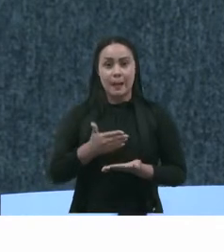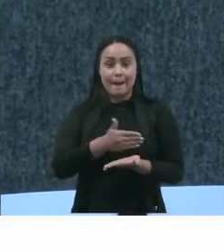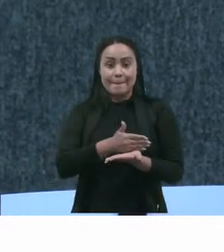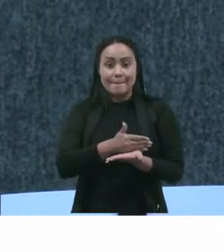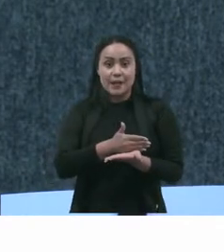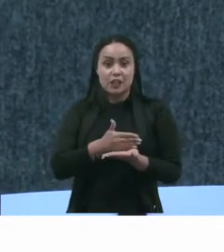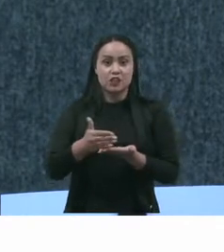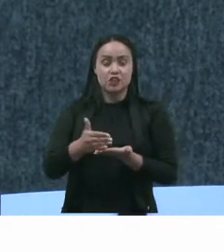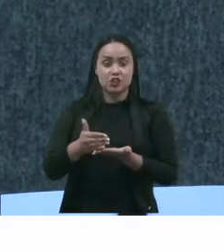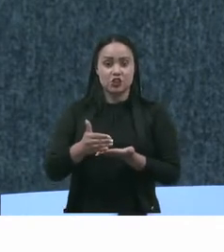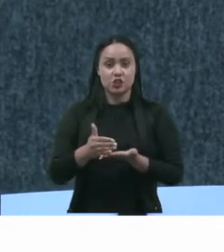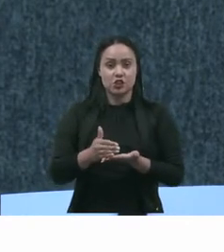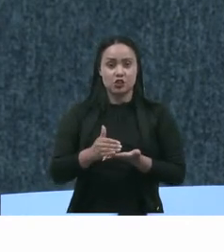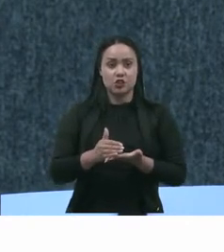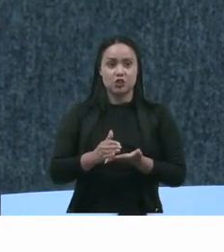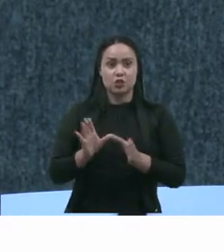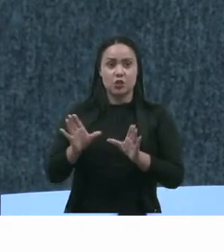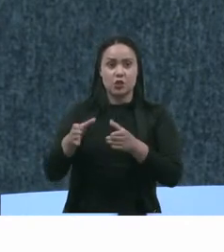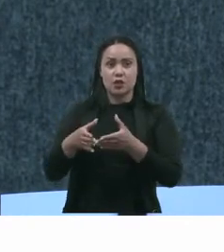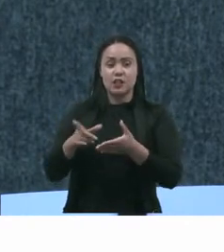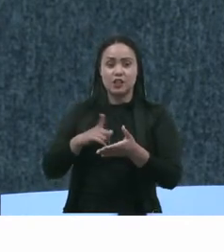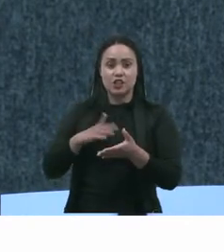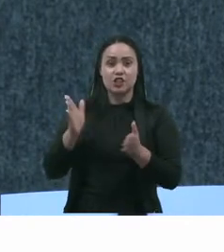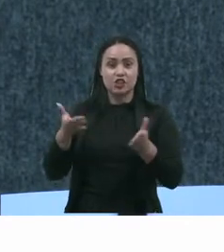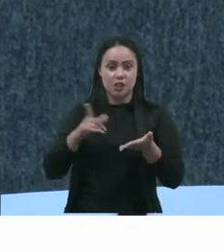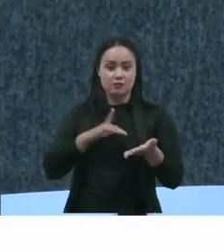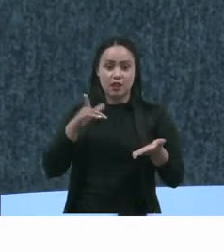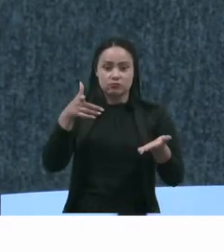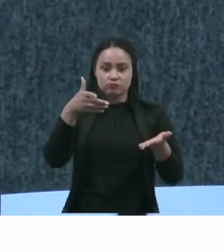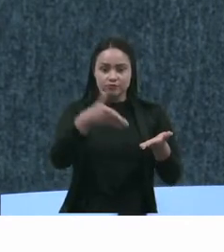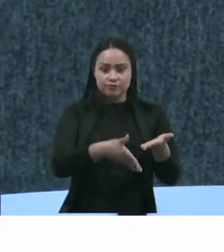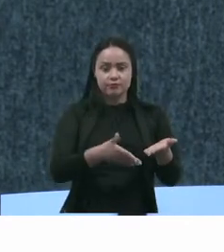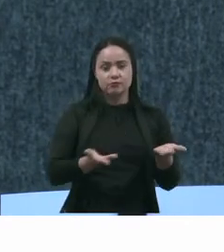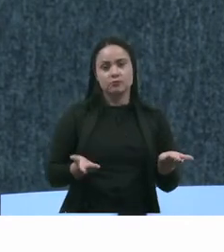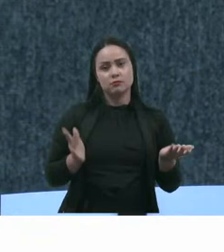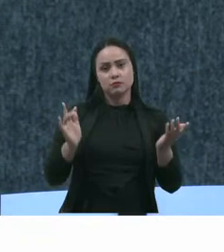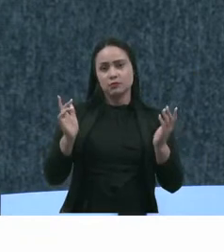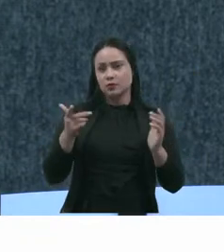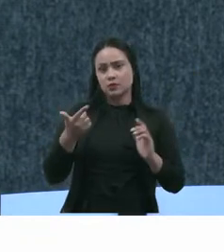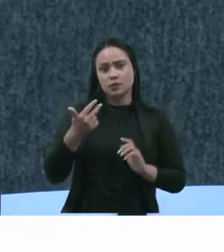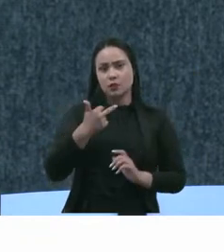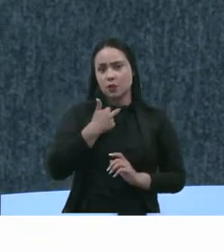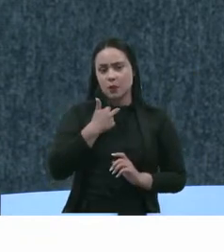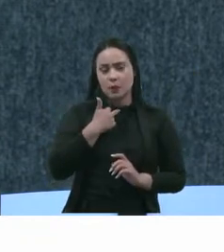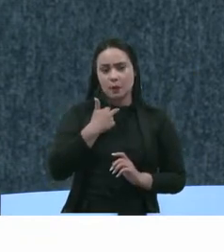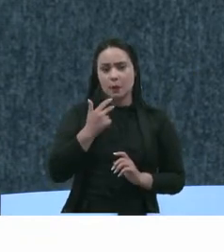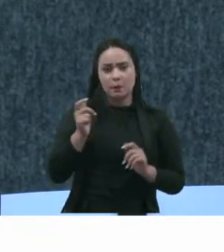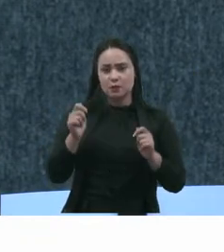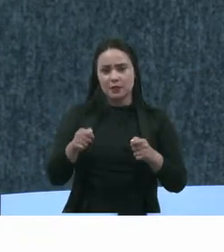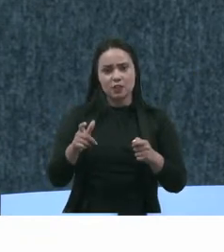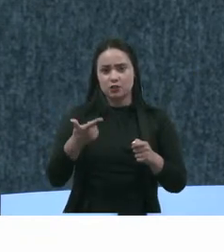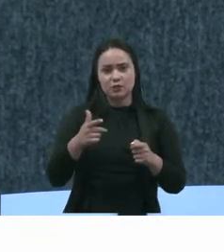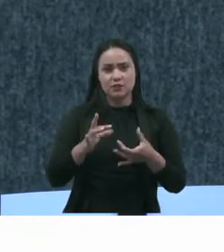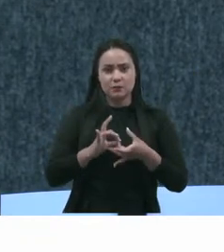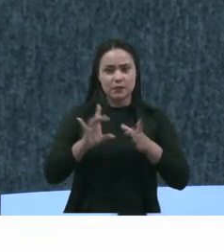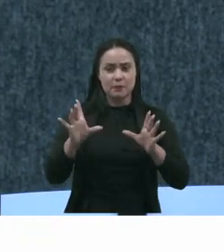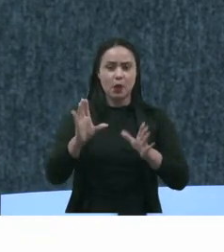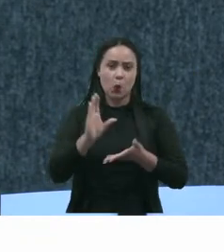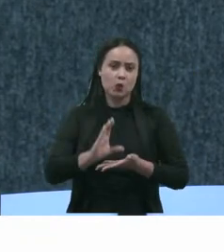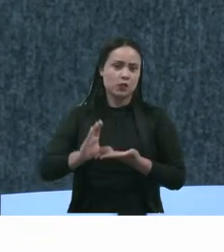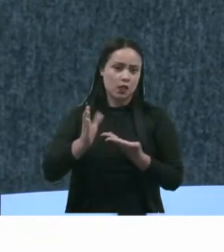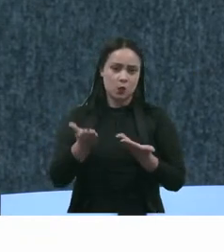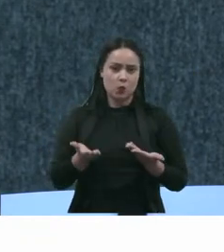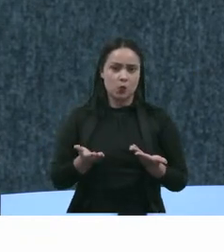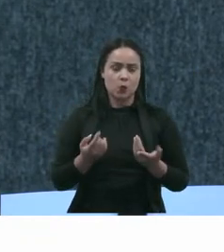partir dos cargos ocupados, né? Uma impossibilidade que não foi gerada pelo Conselho. Né?